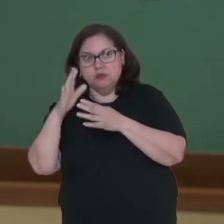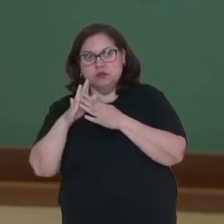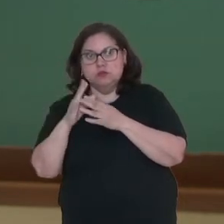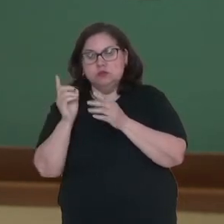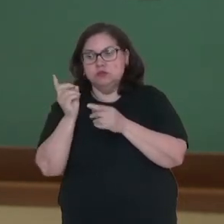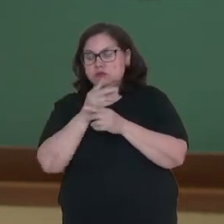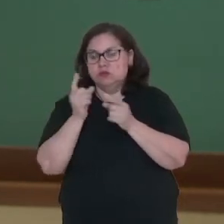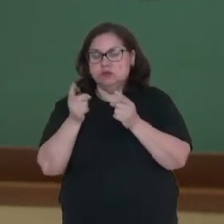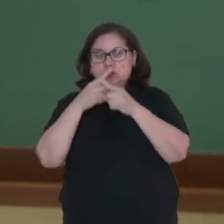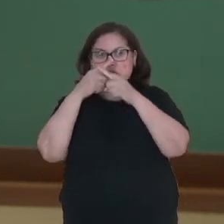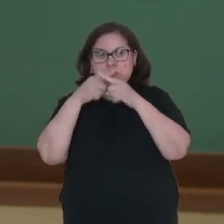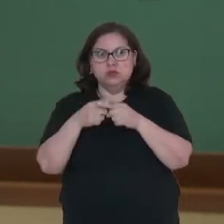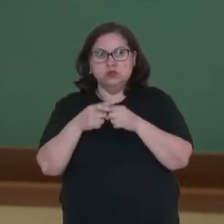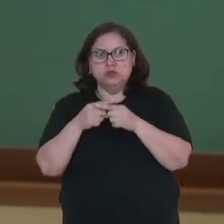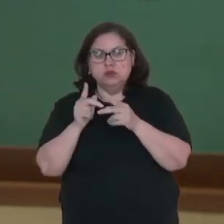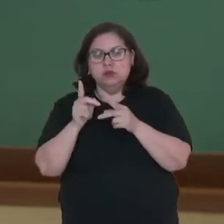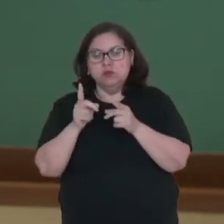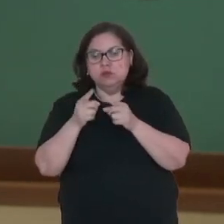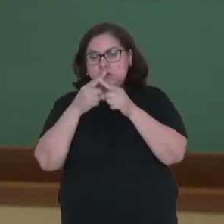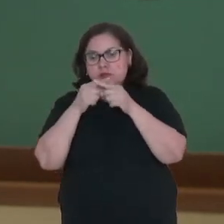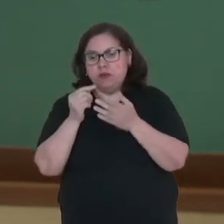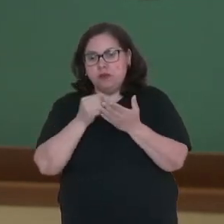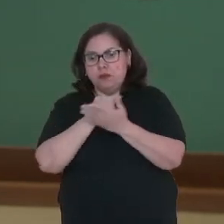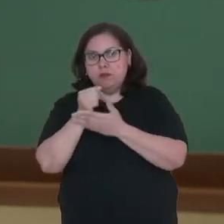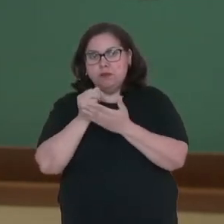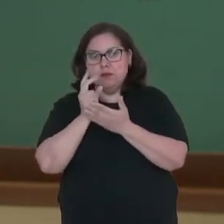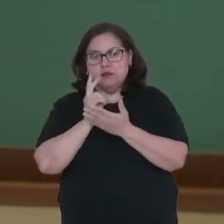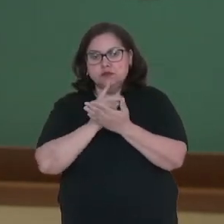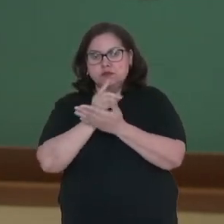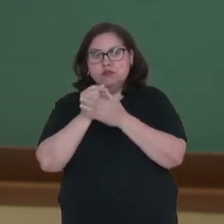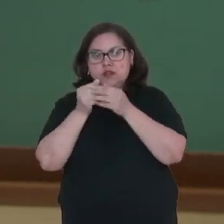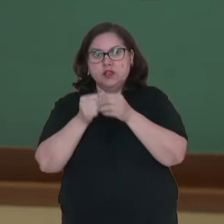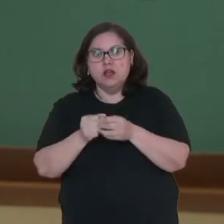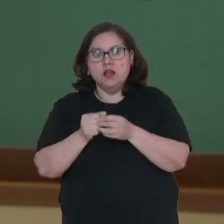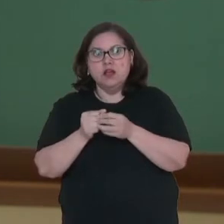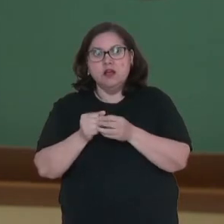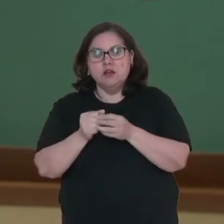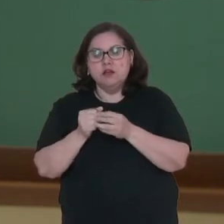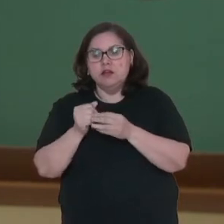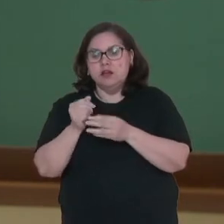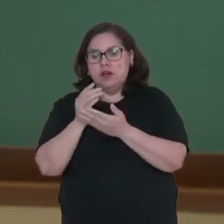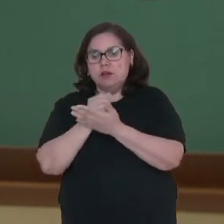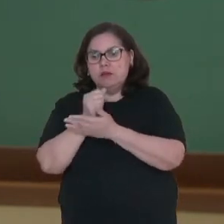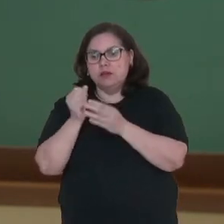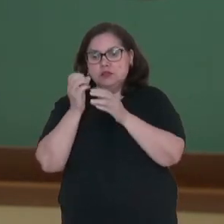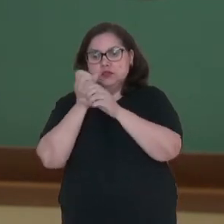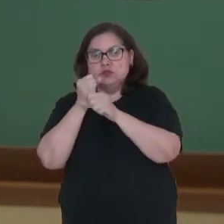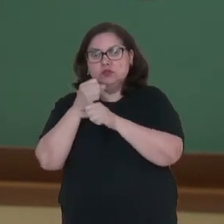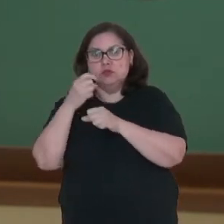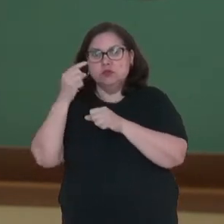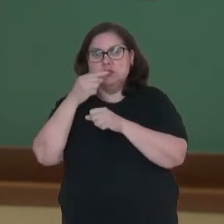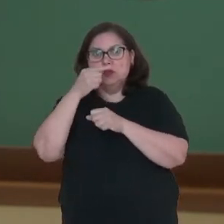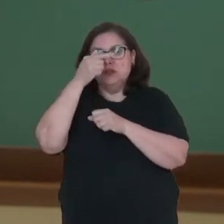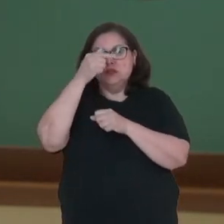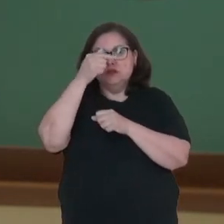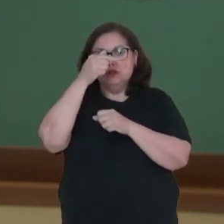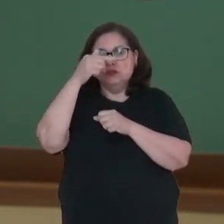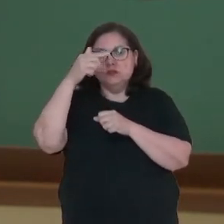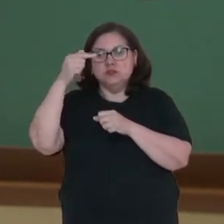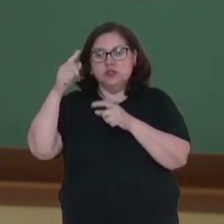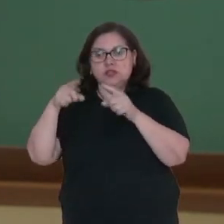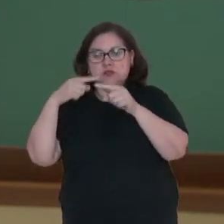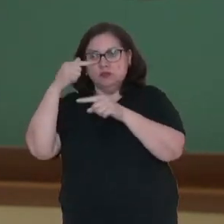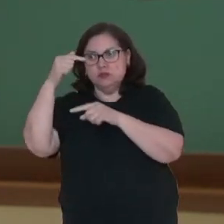aqui multiplicação de potência de mesma base, conserva a base e somos expoentes. Aqui nós temos -7